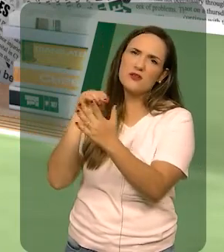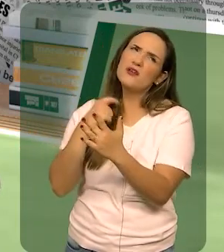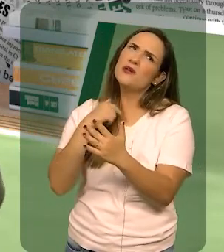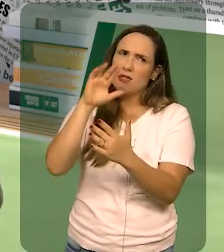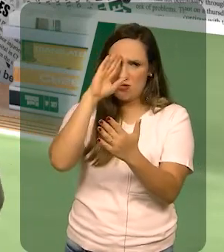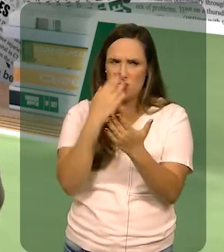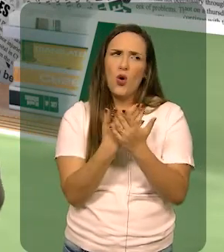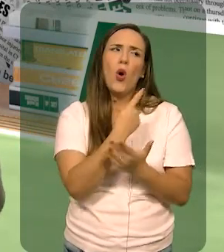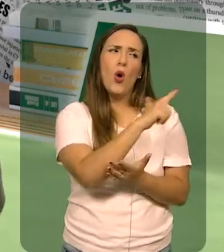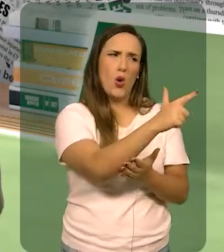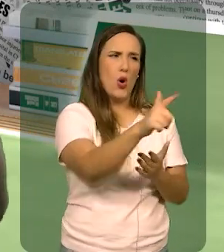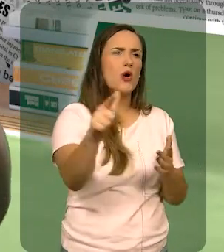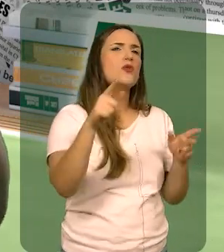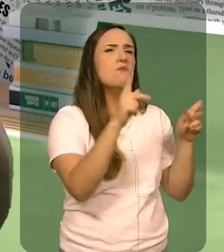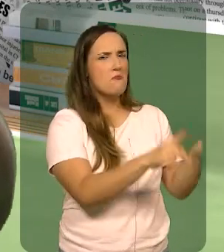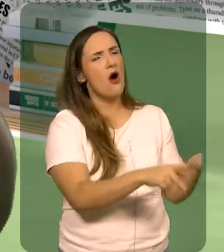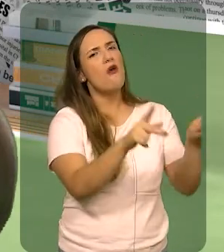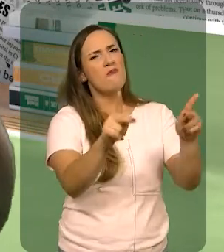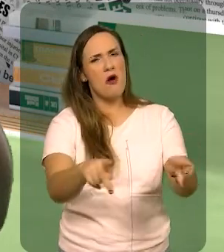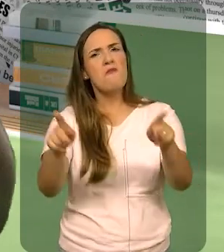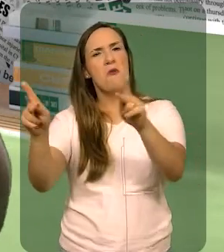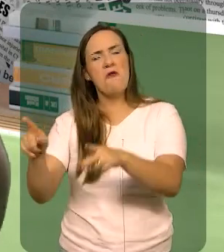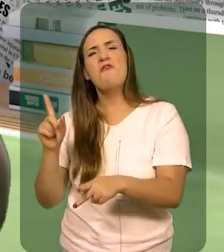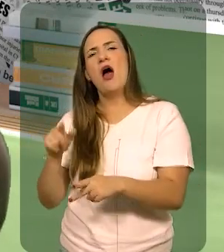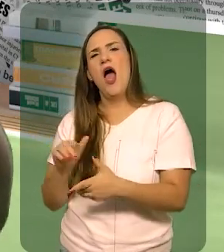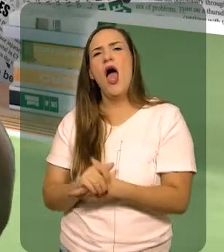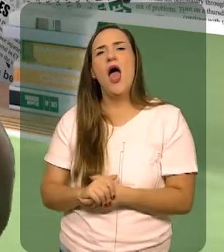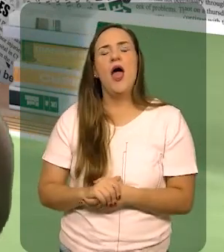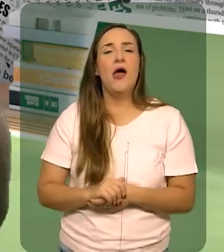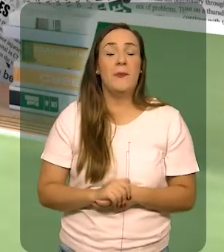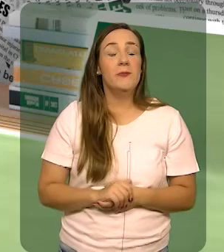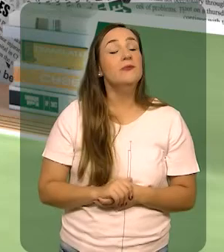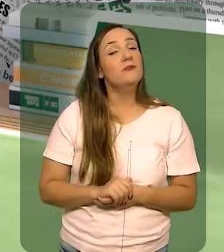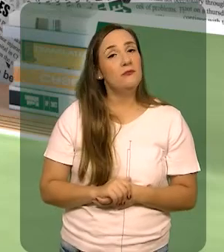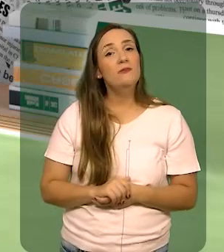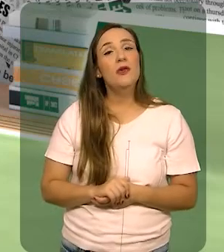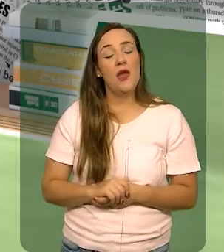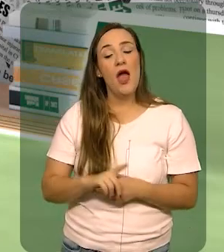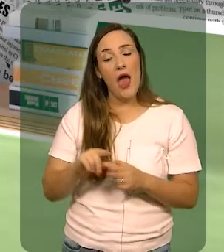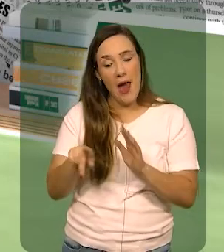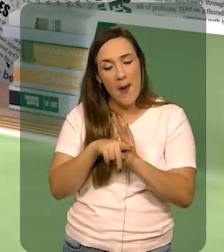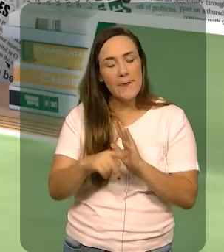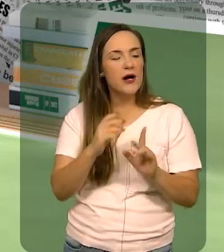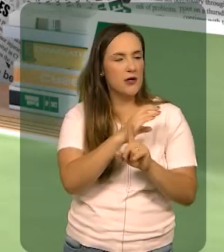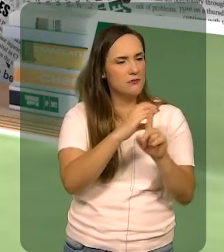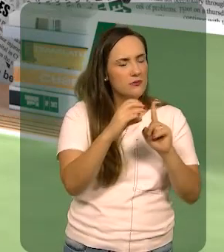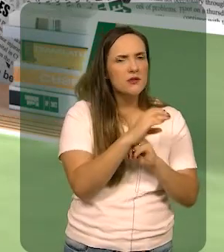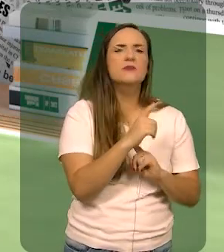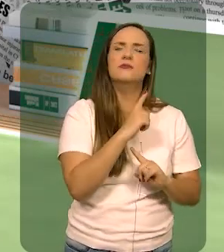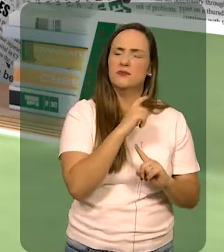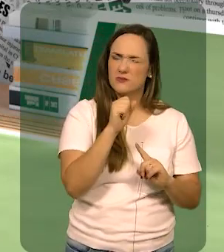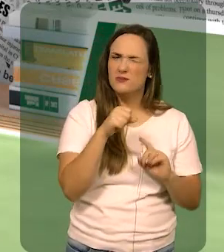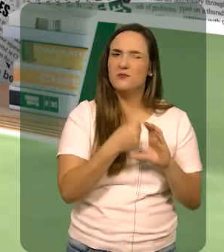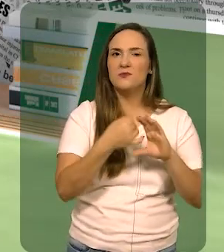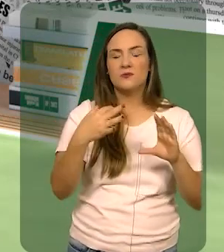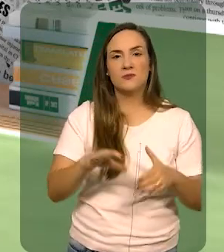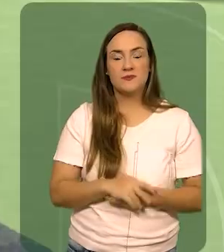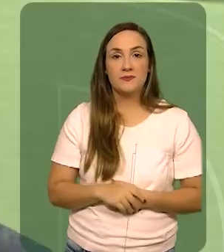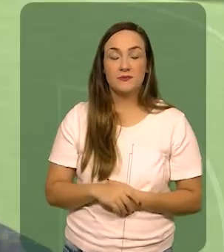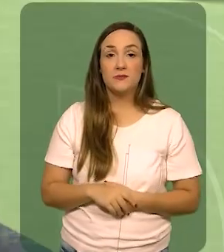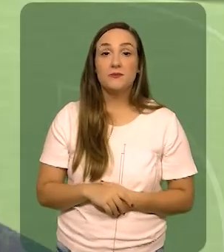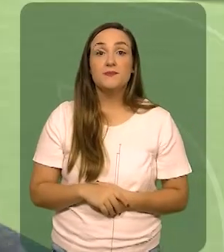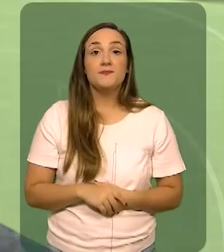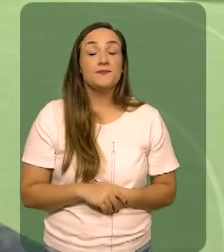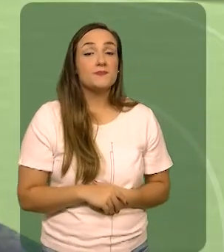assim, eu não sei se os outros são assim, mas esse ouvir, eu acredito que cada comunidade tem, né?